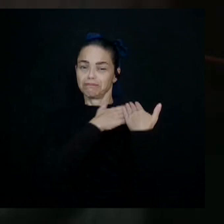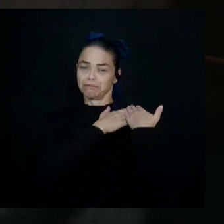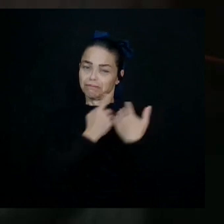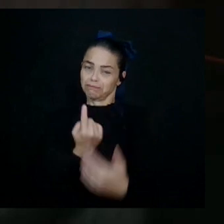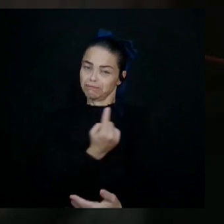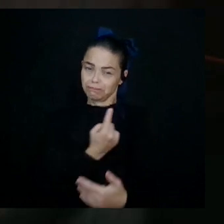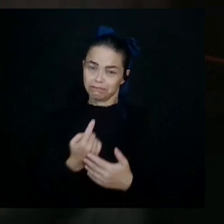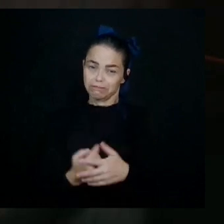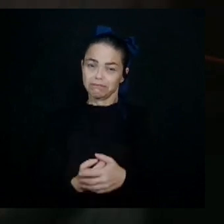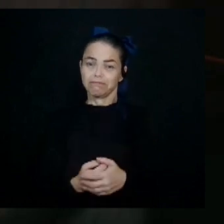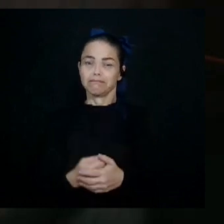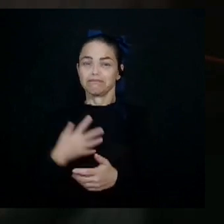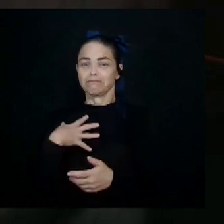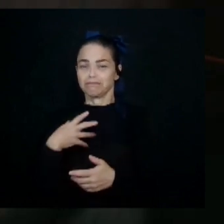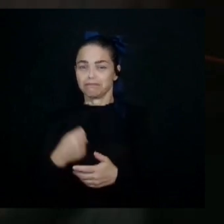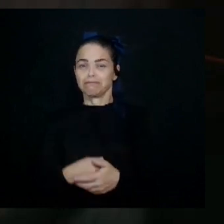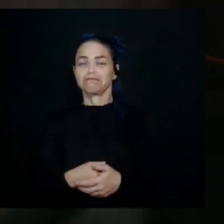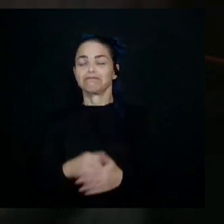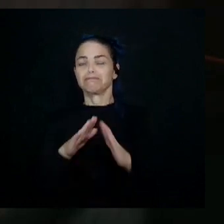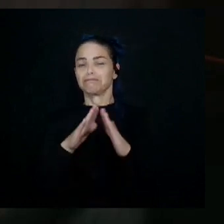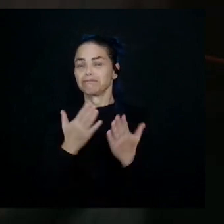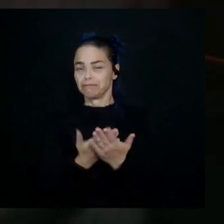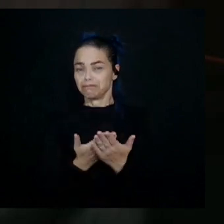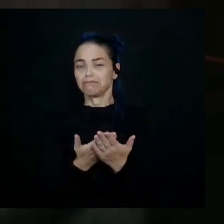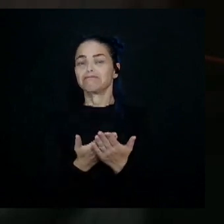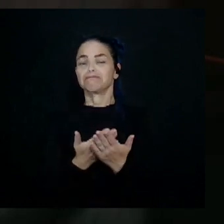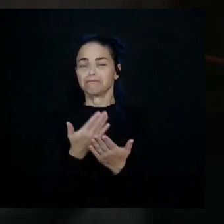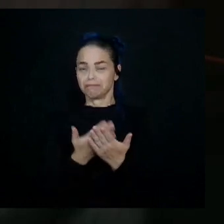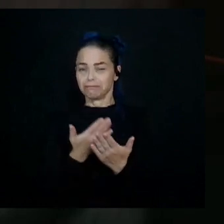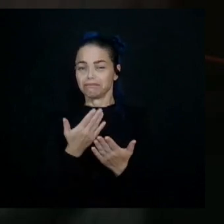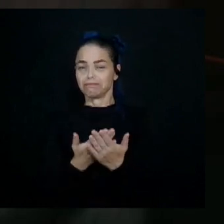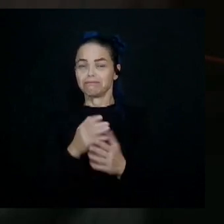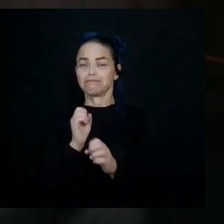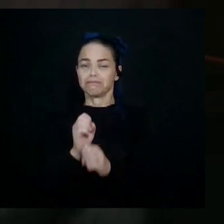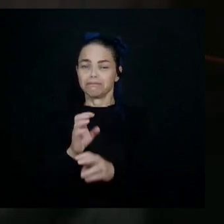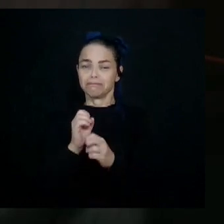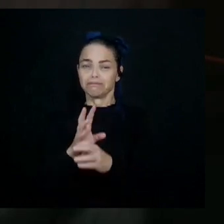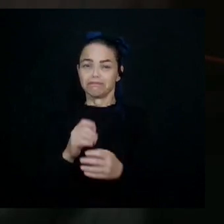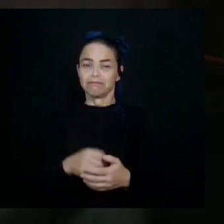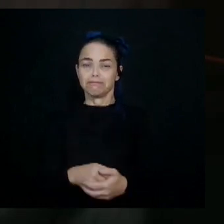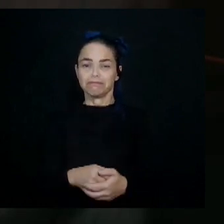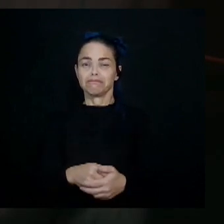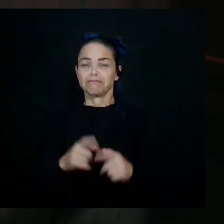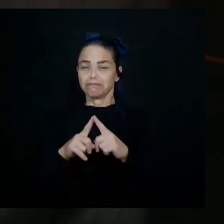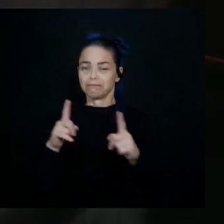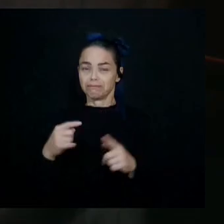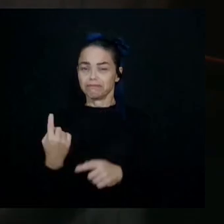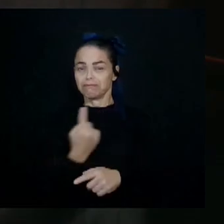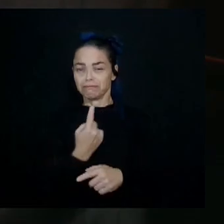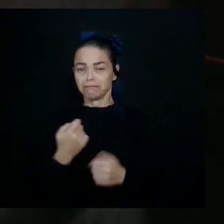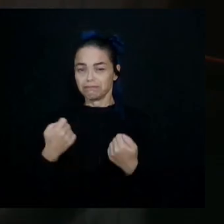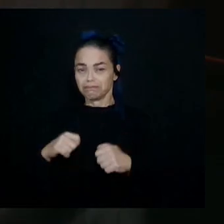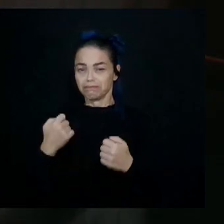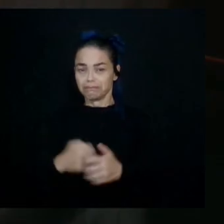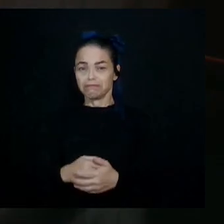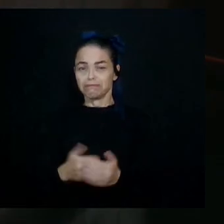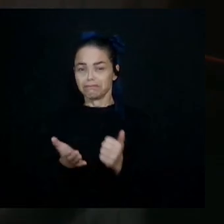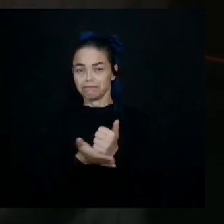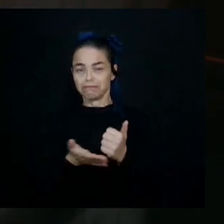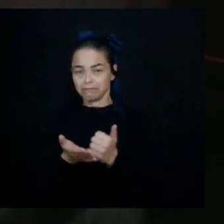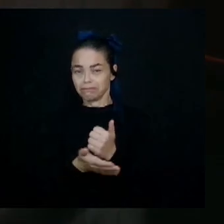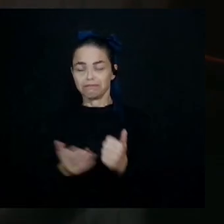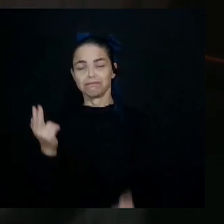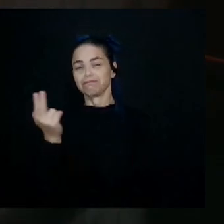nossos filhos. E a escola, sim, tem que educar, né? Mas nós precisamos ser a base, não dá para jogar tudo